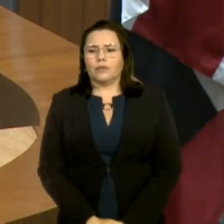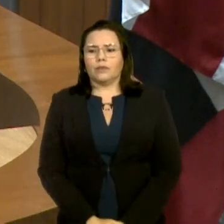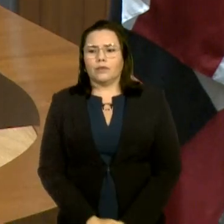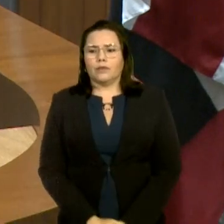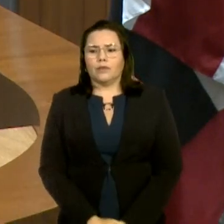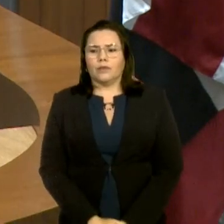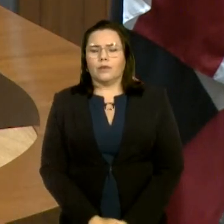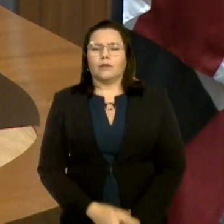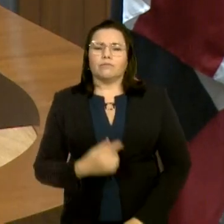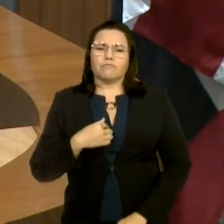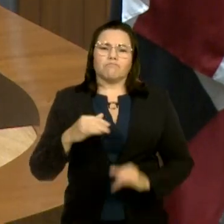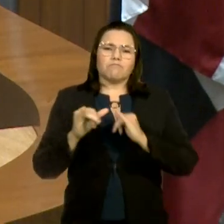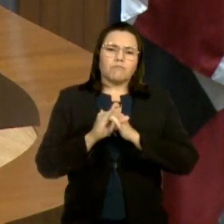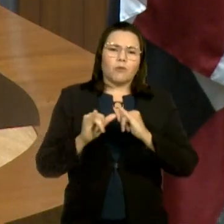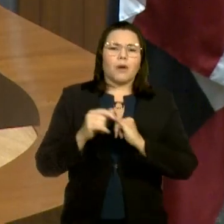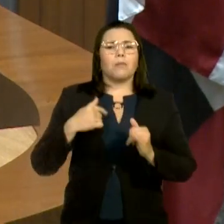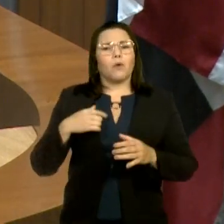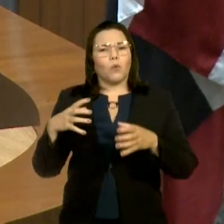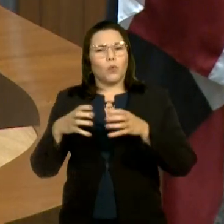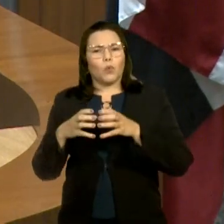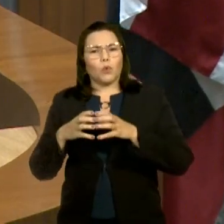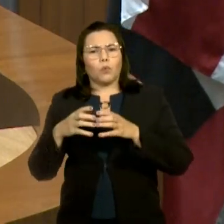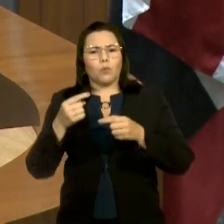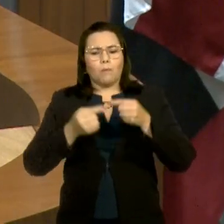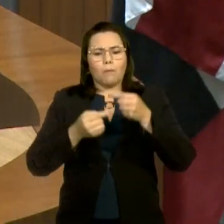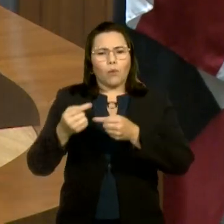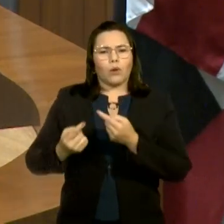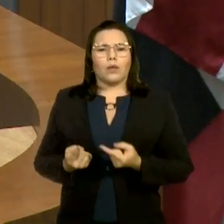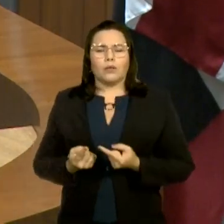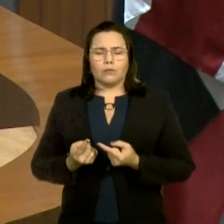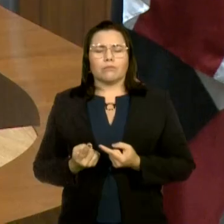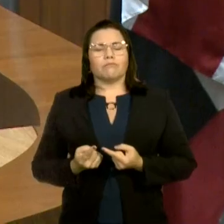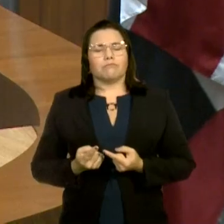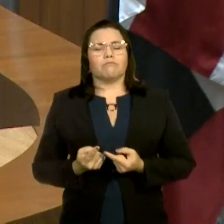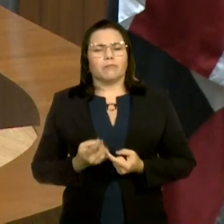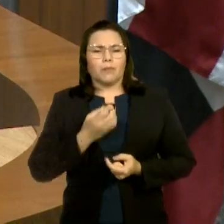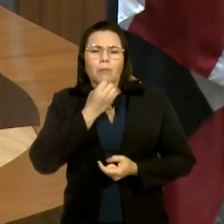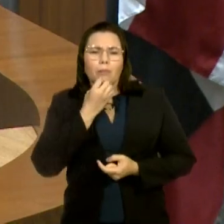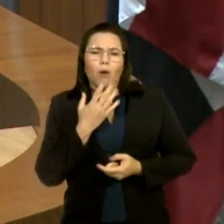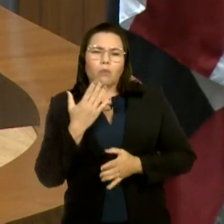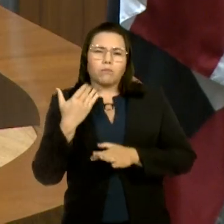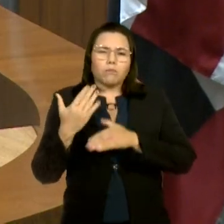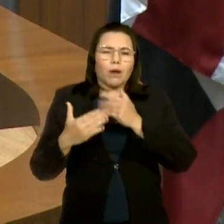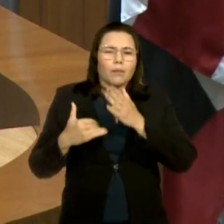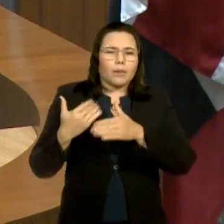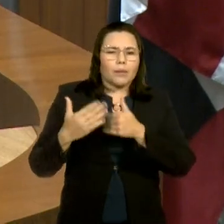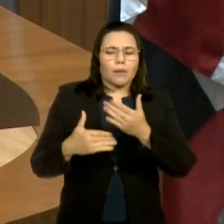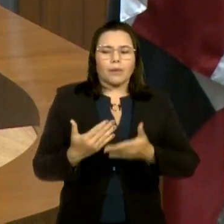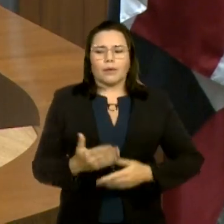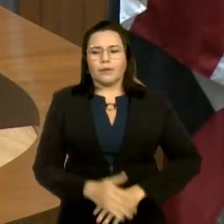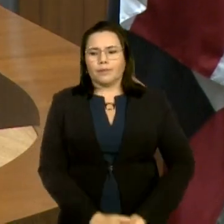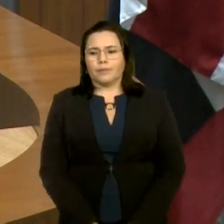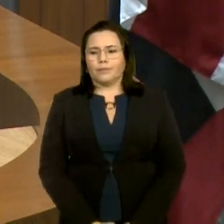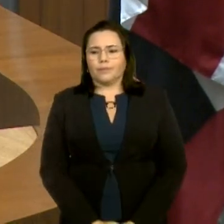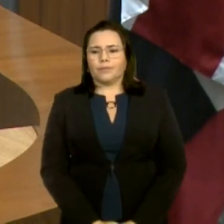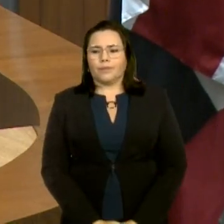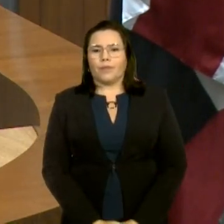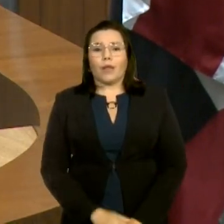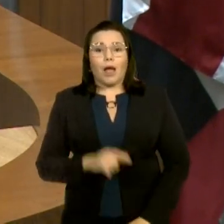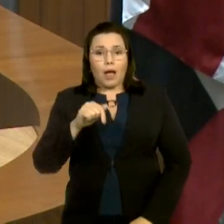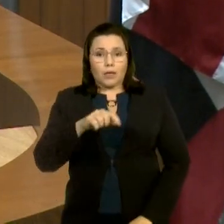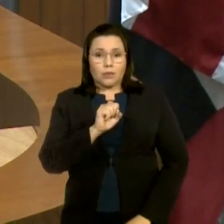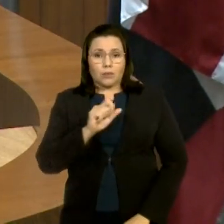destacaria a eleição de São Luís que foi como todos nós sabemos vencida pelo atual prefeito